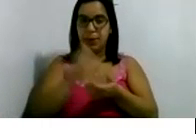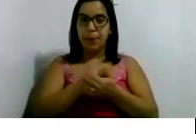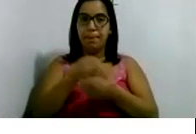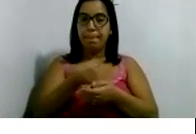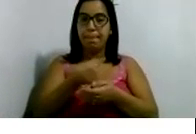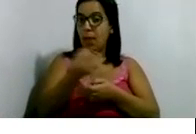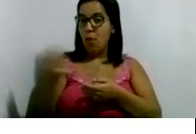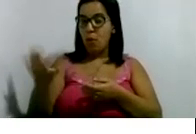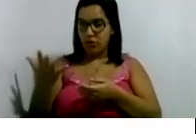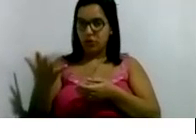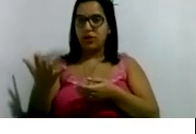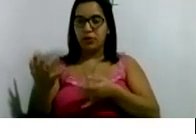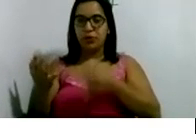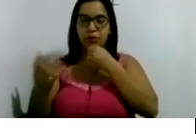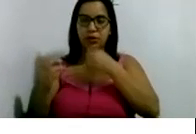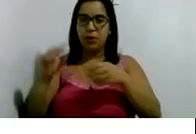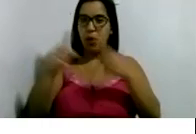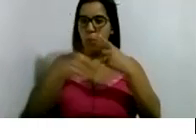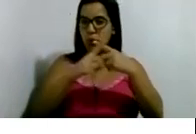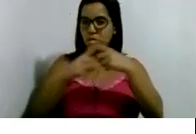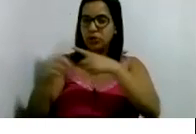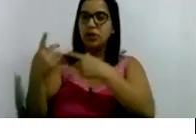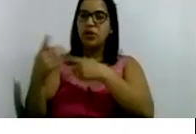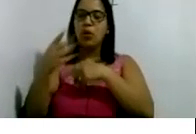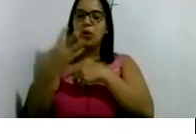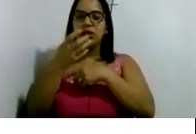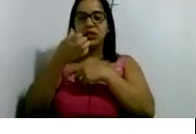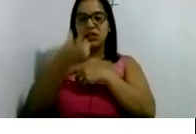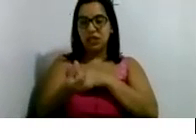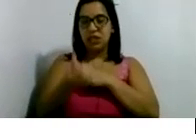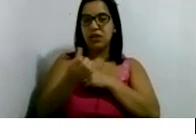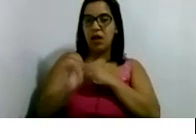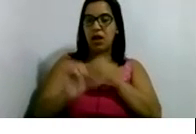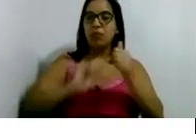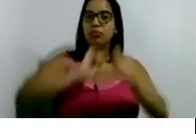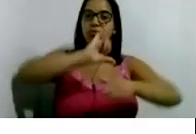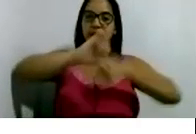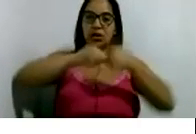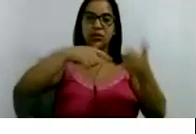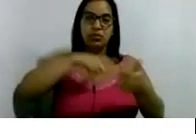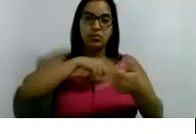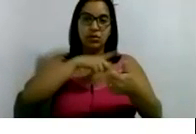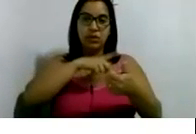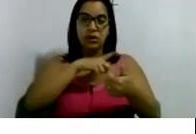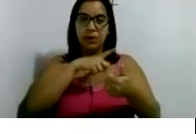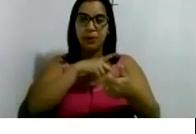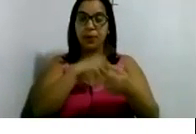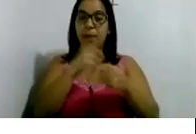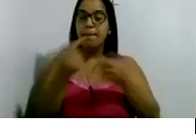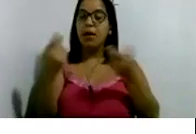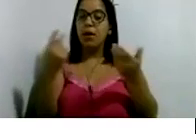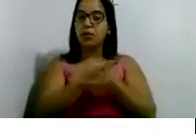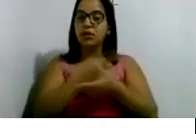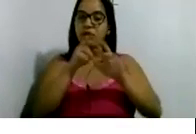quantidade de cromossomos de 46, e ele vai sofrer uma meiose para se diferenciar